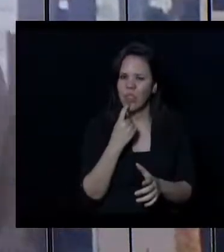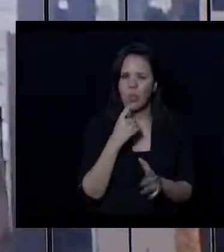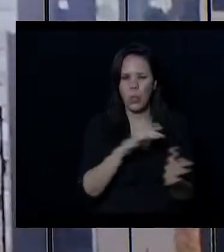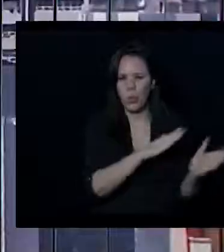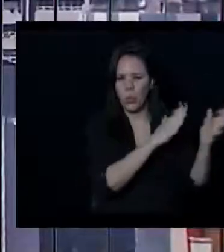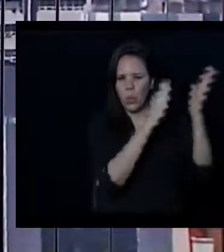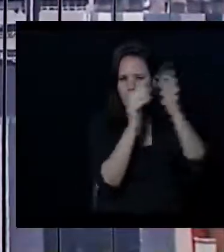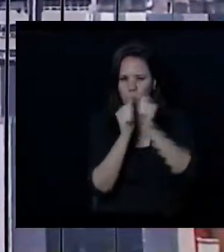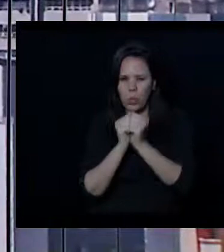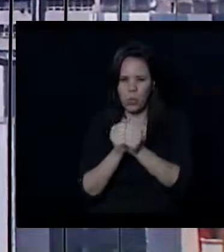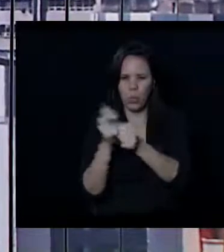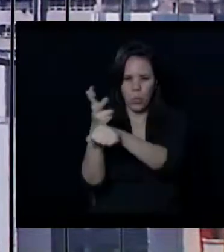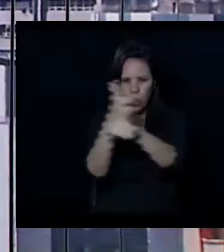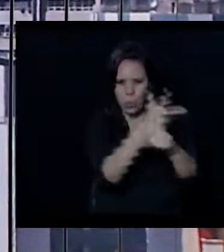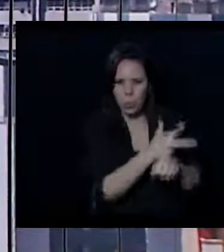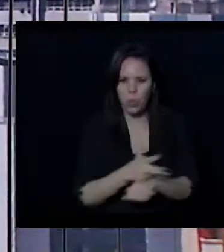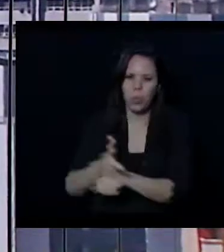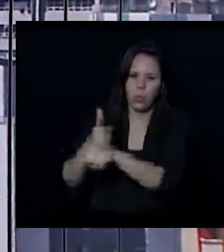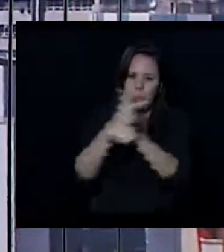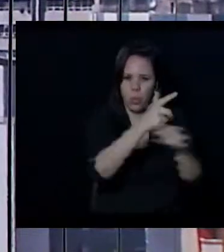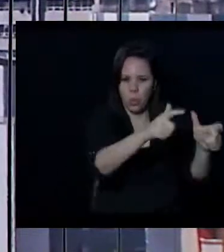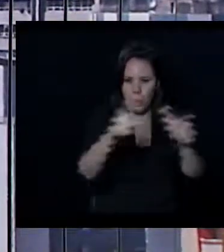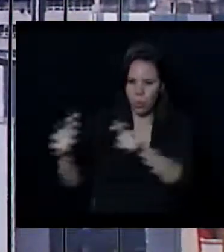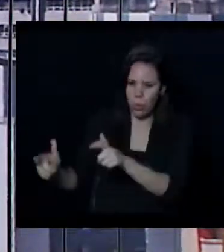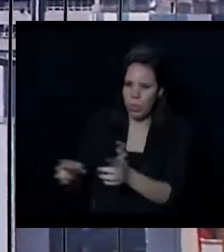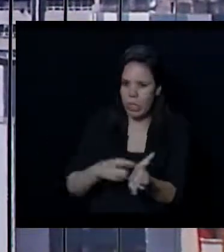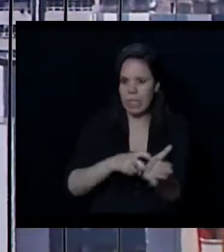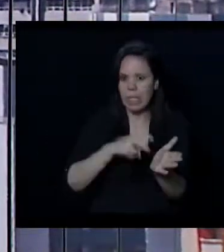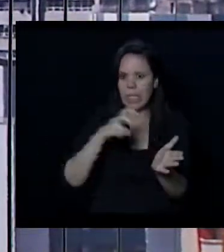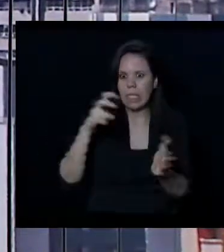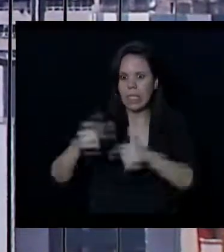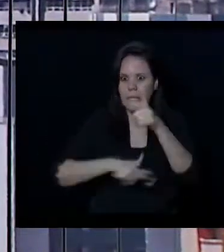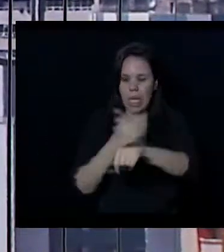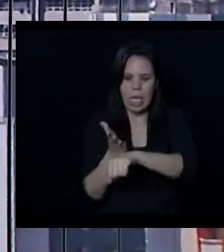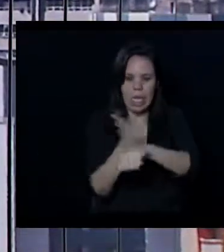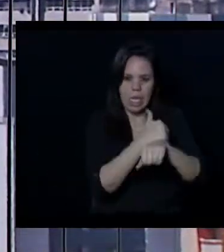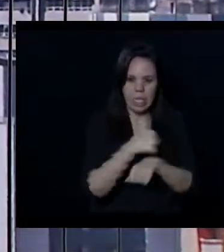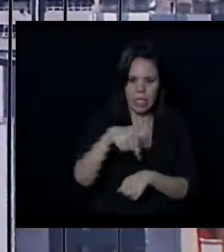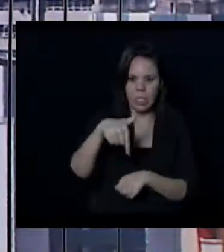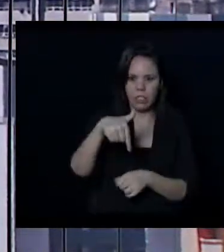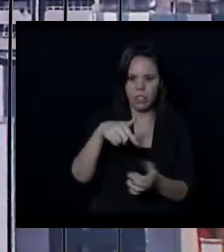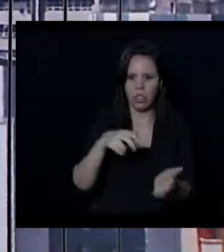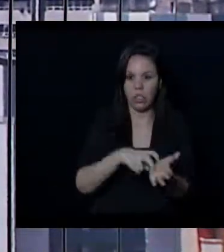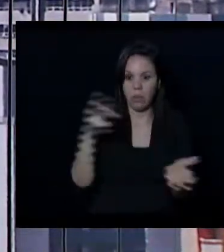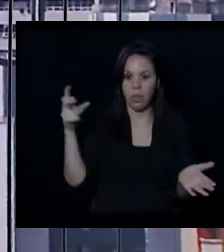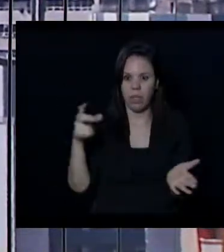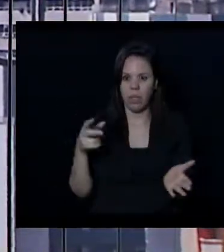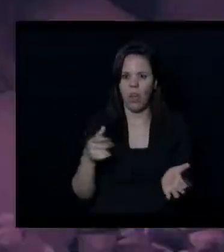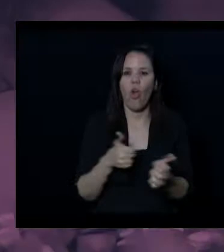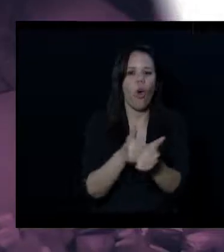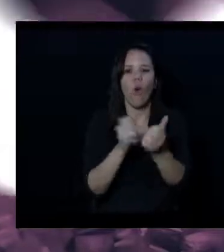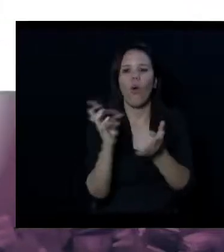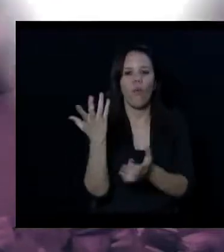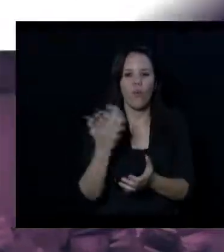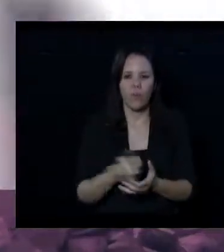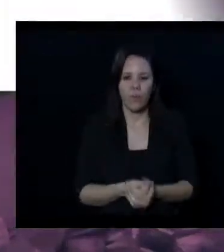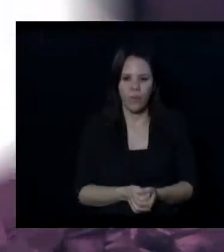cobertura. Começamos a trabalhar cedinho, antes das 7 horas da manhã. Acompanhe como foi.